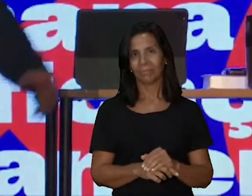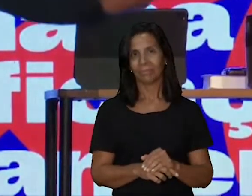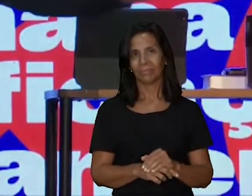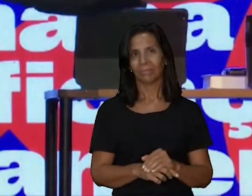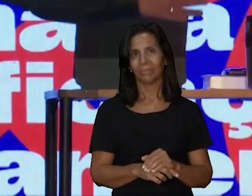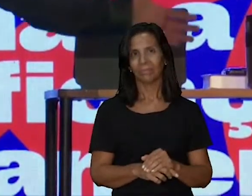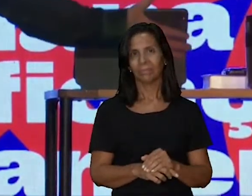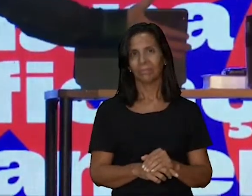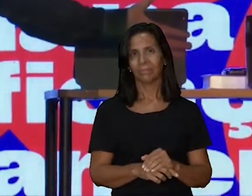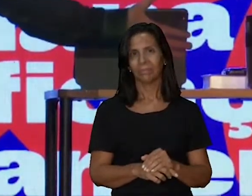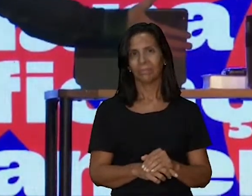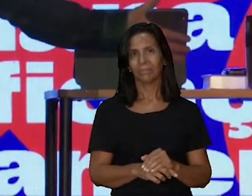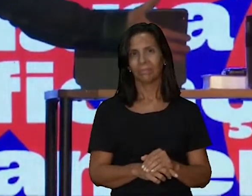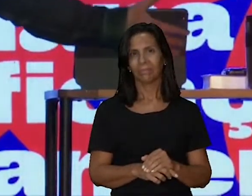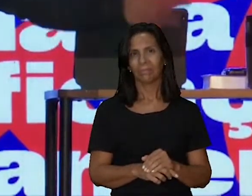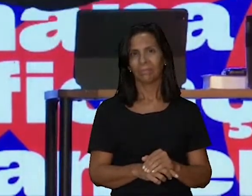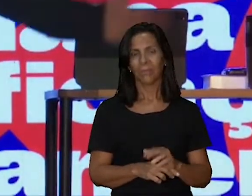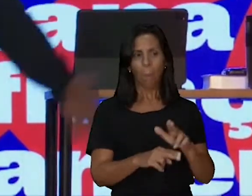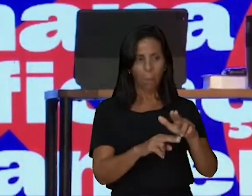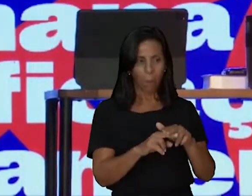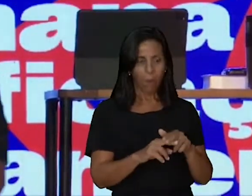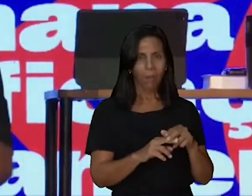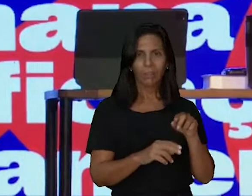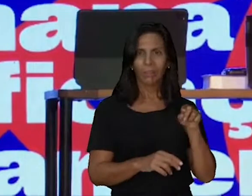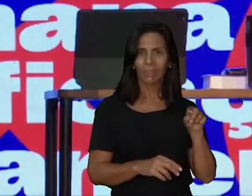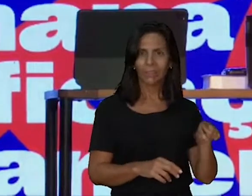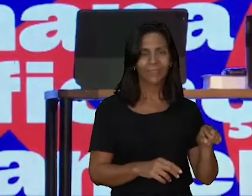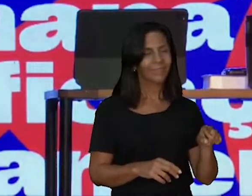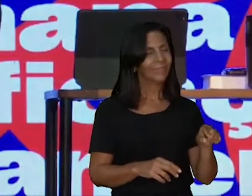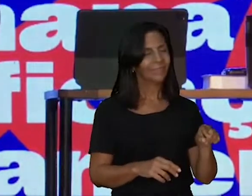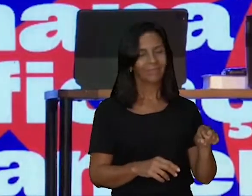tem mais a ver com ele.